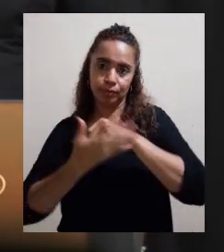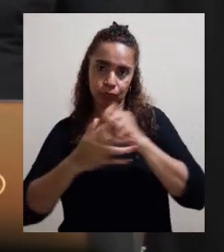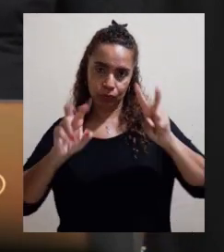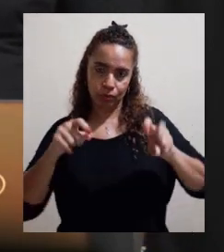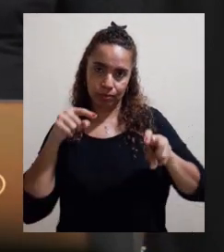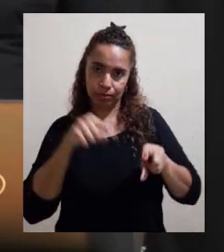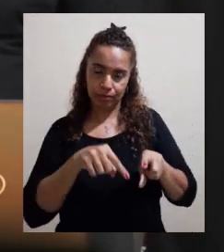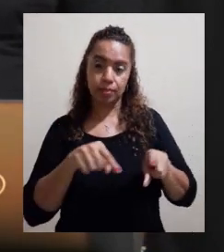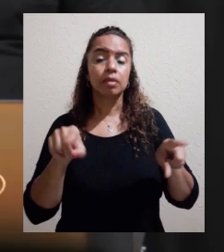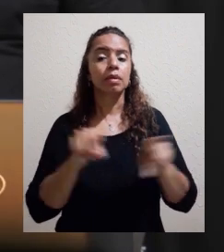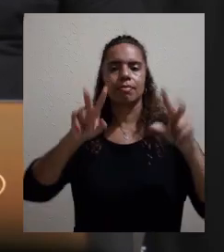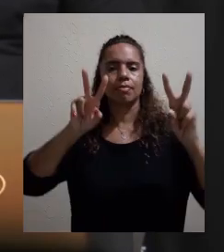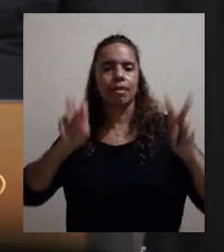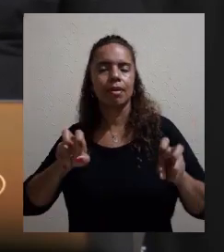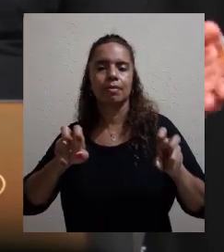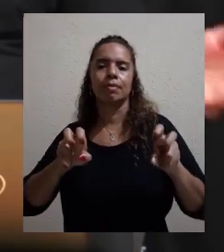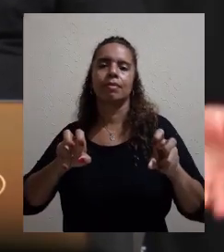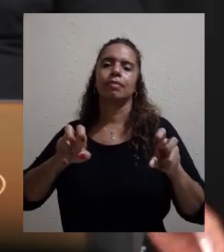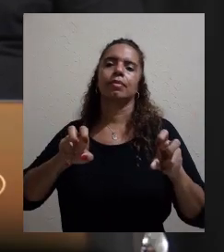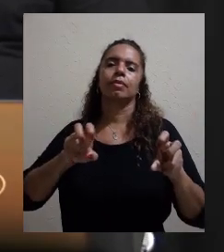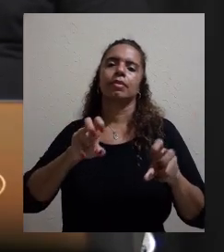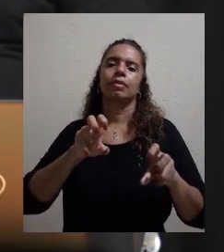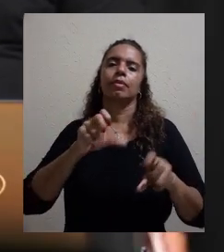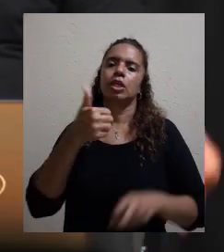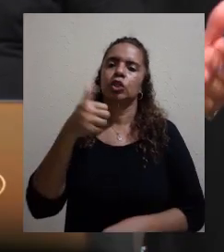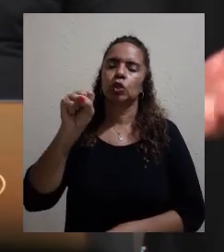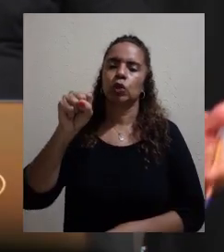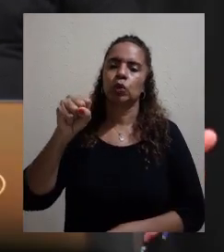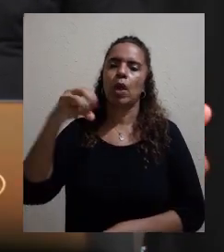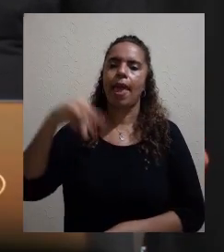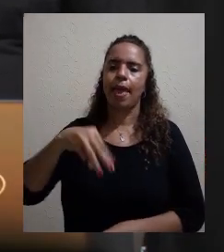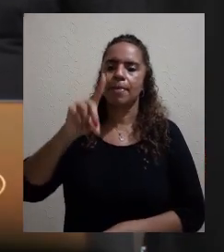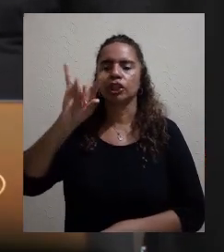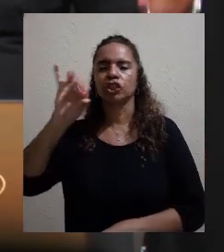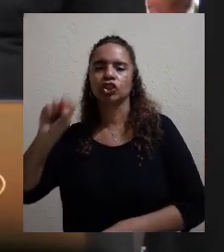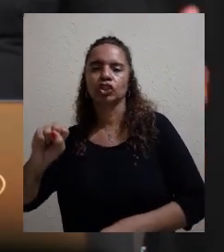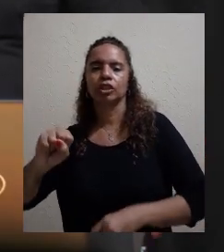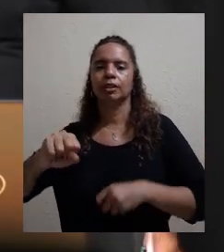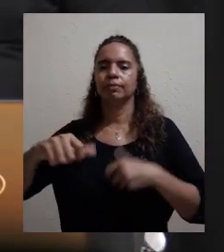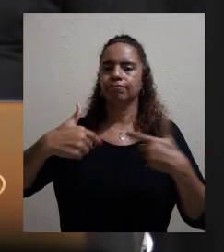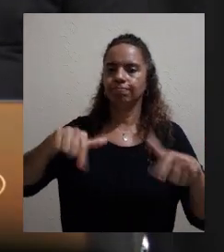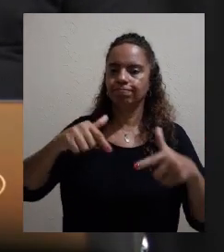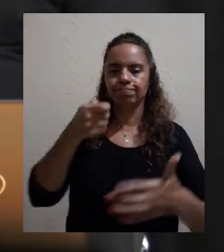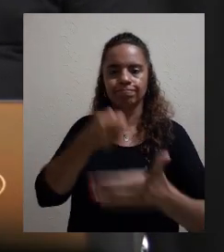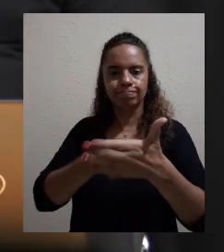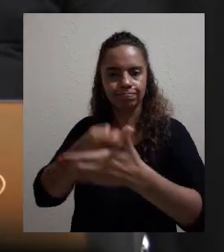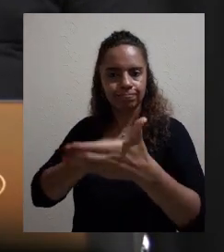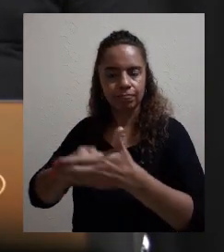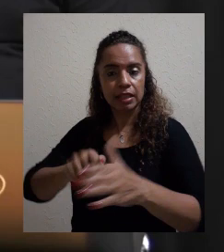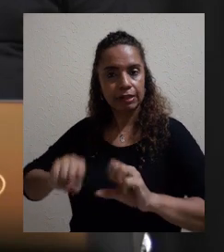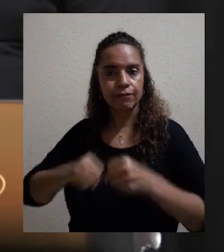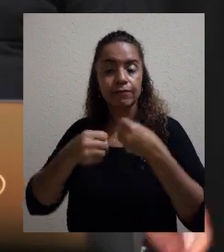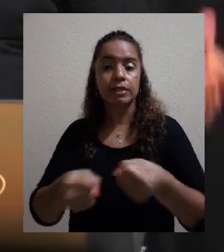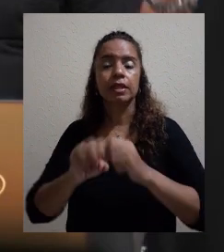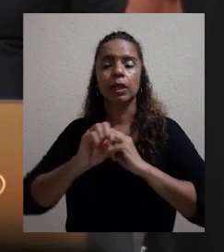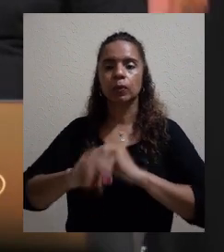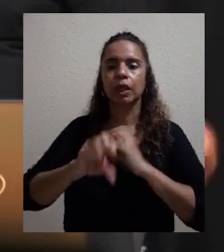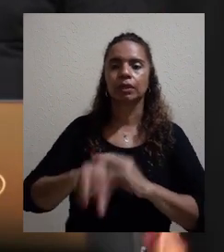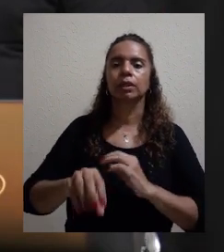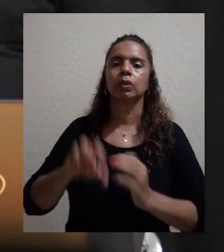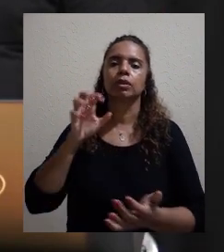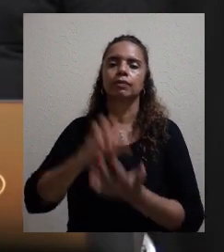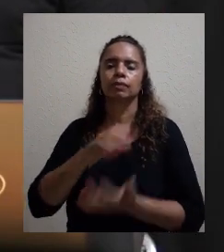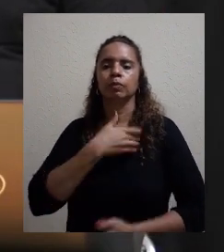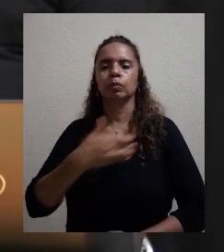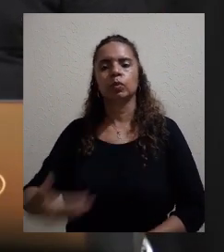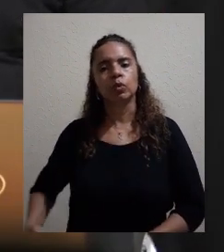questão. E dizer que essa é uma atividade do 18M, do Dia Nacional de Mobilização em